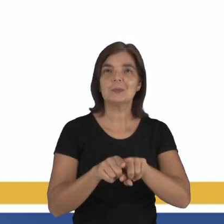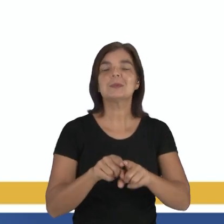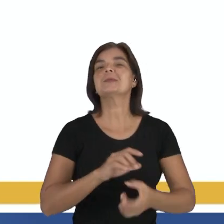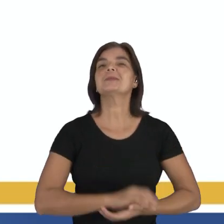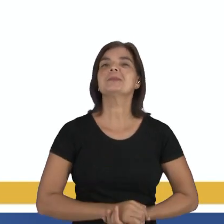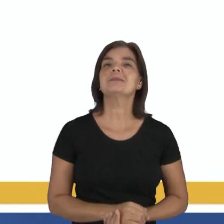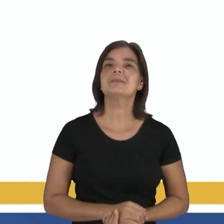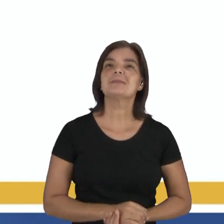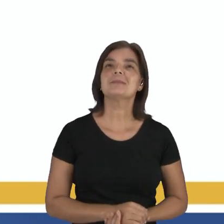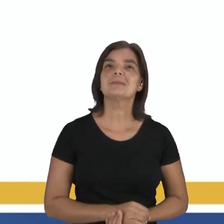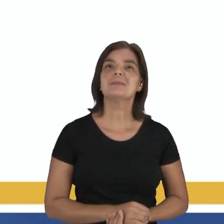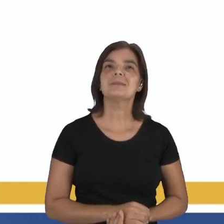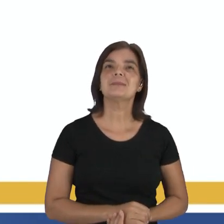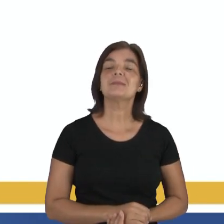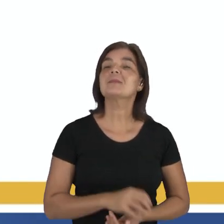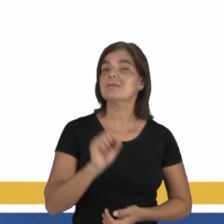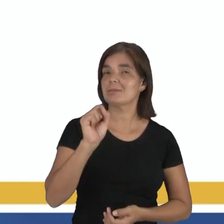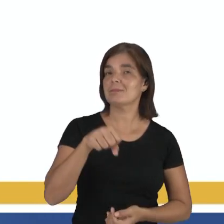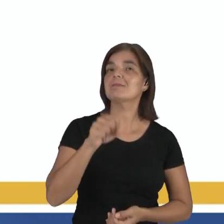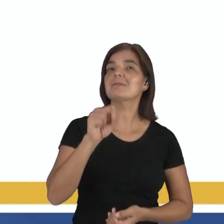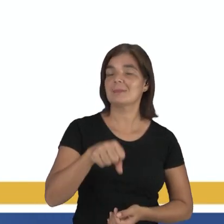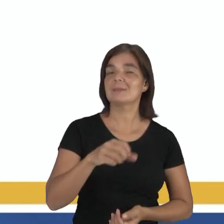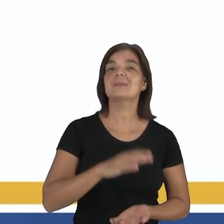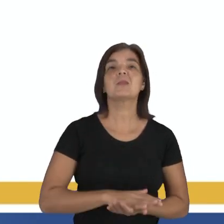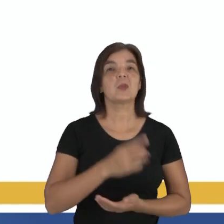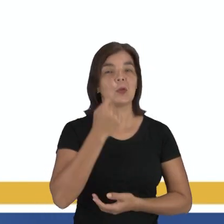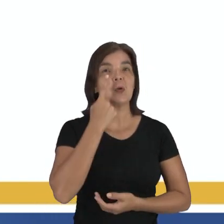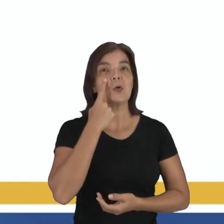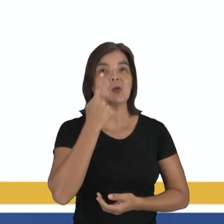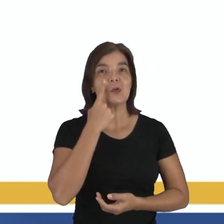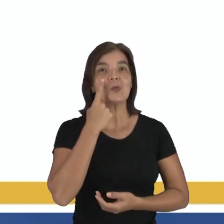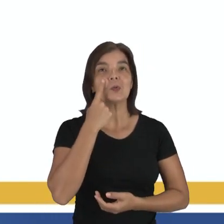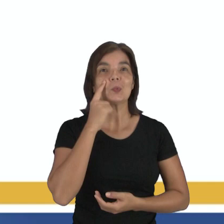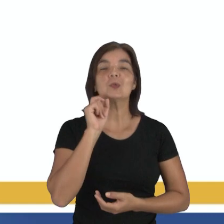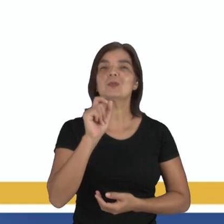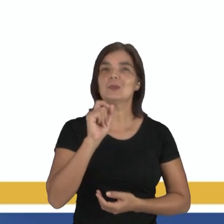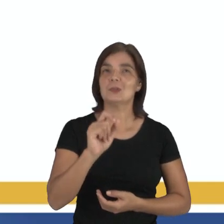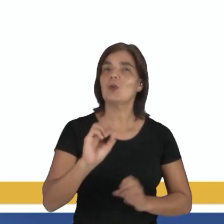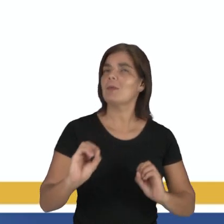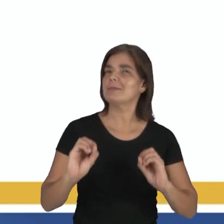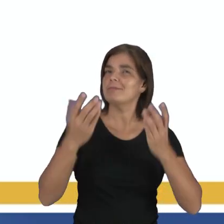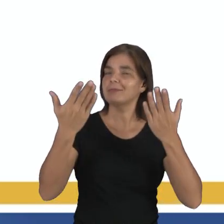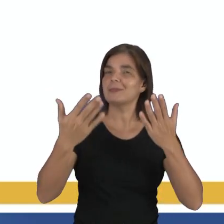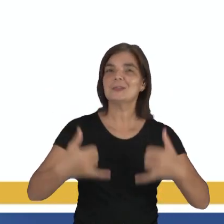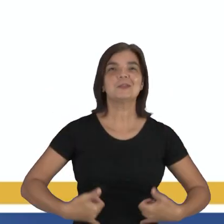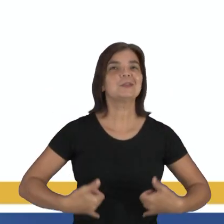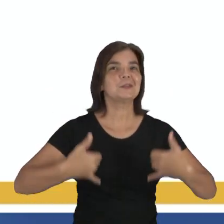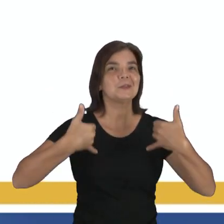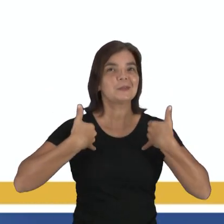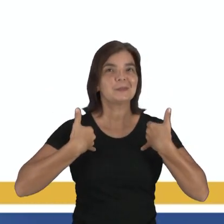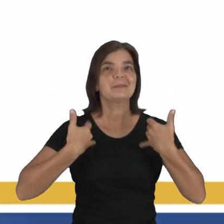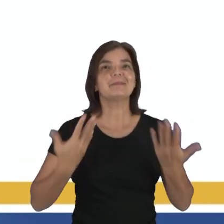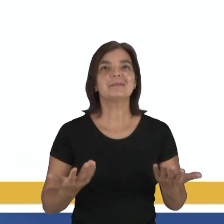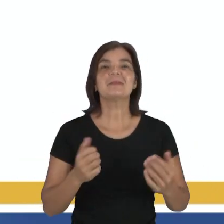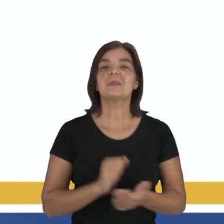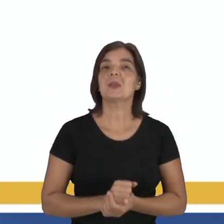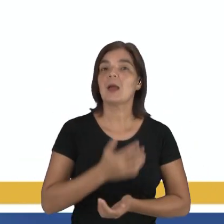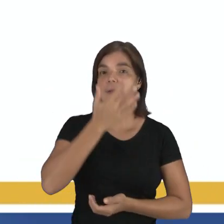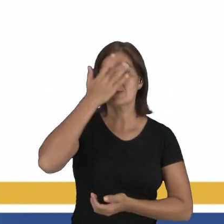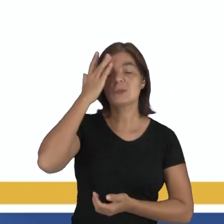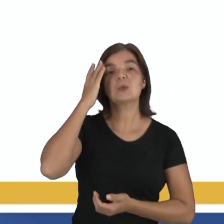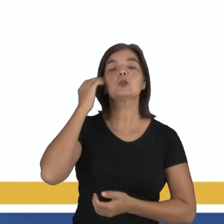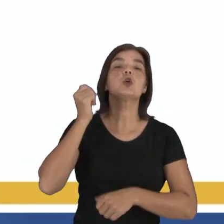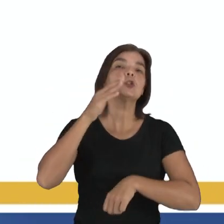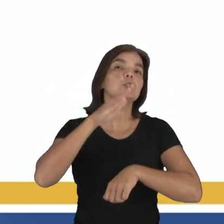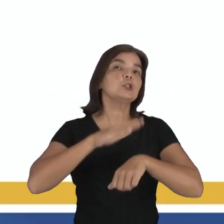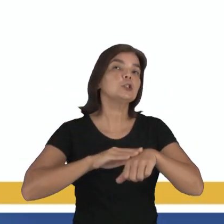de intimidade. Sim, você observa que elas estão tratando ali de uma festa de aniversário. Uma das